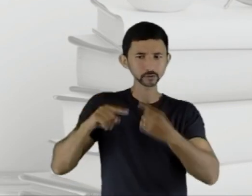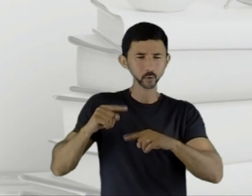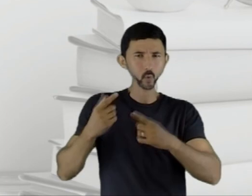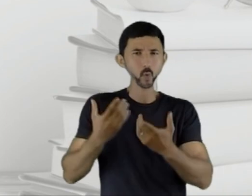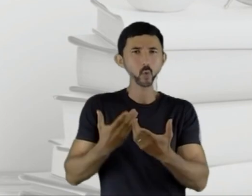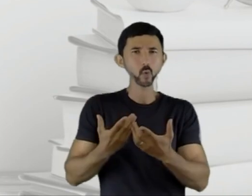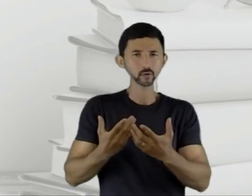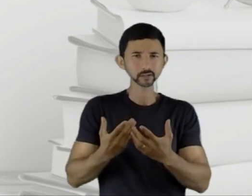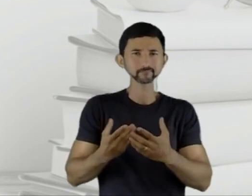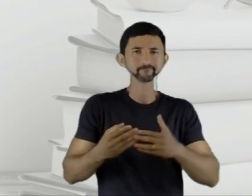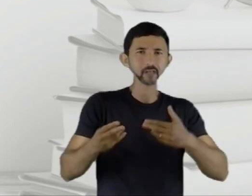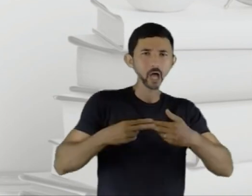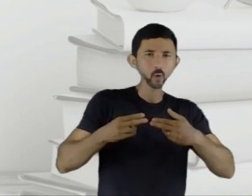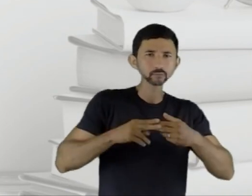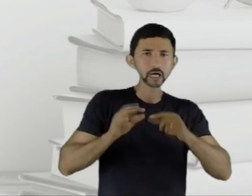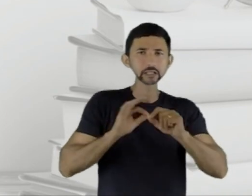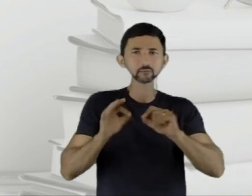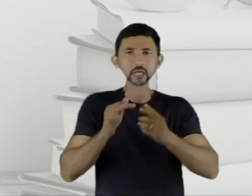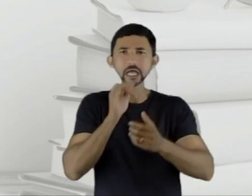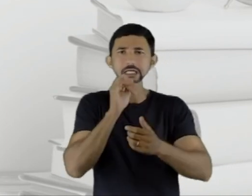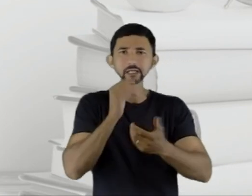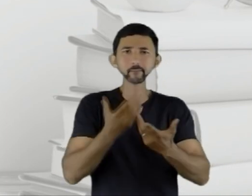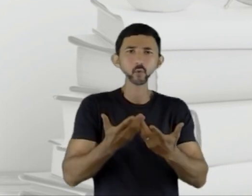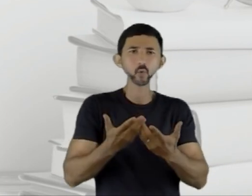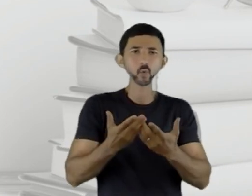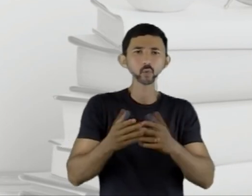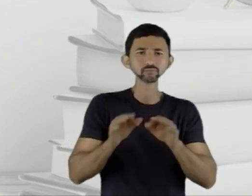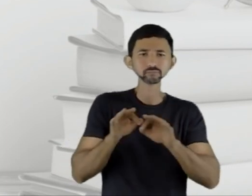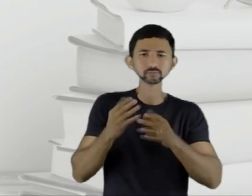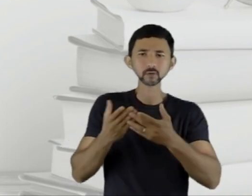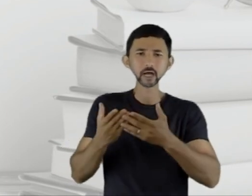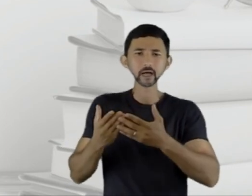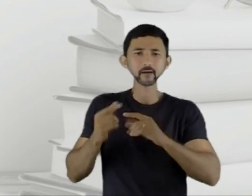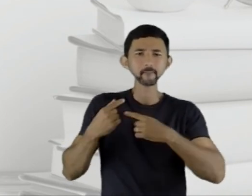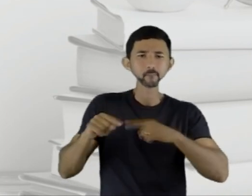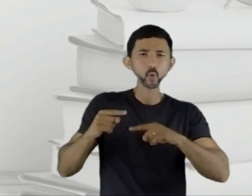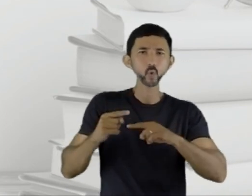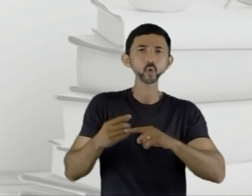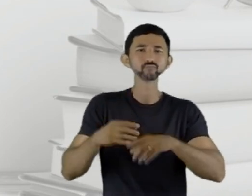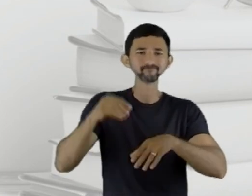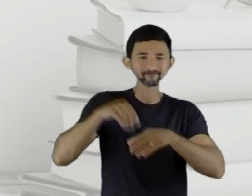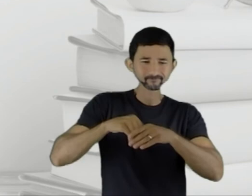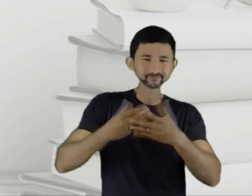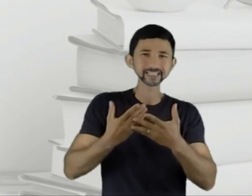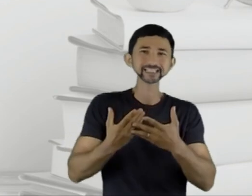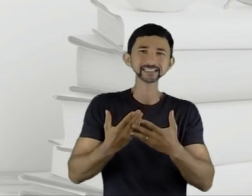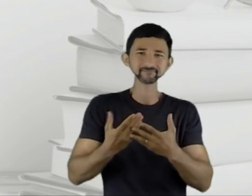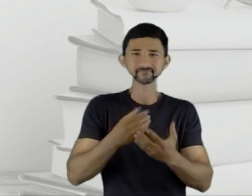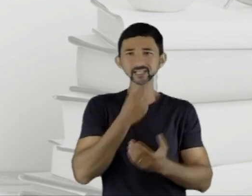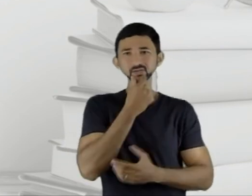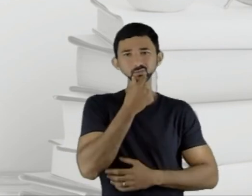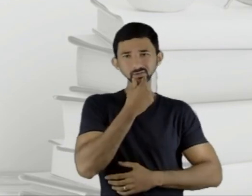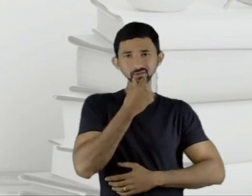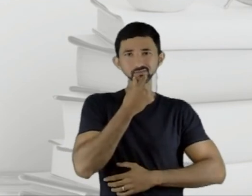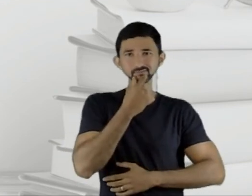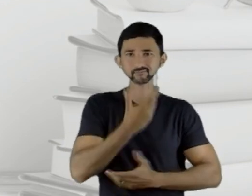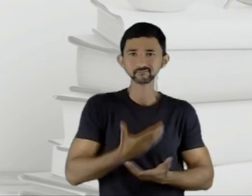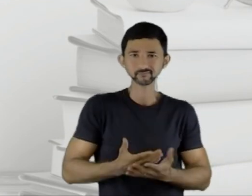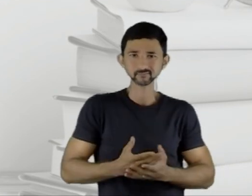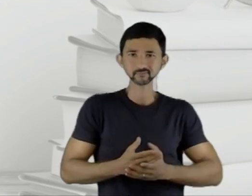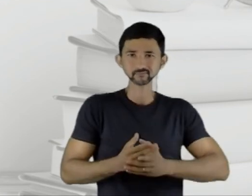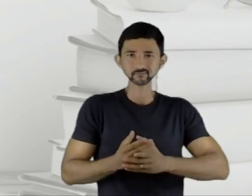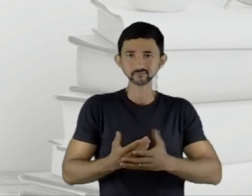Dele tá usando ali meios socialistas na economia americana, coisas que os